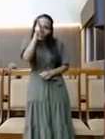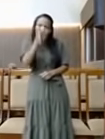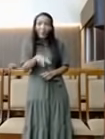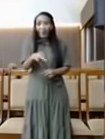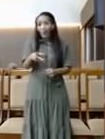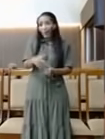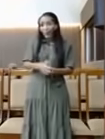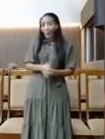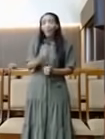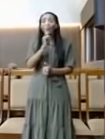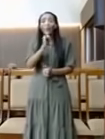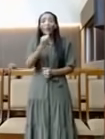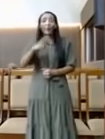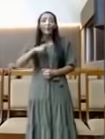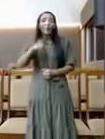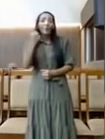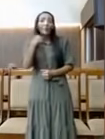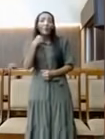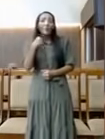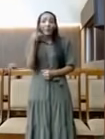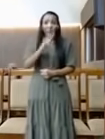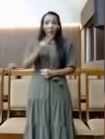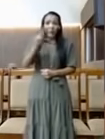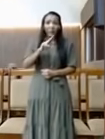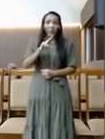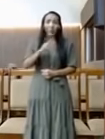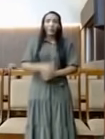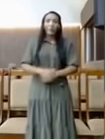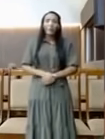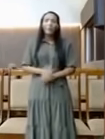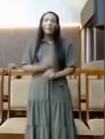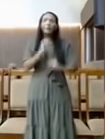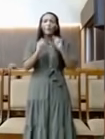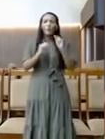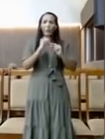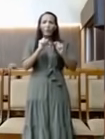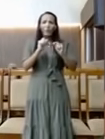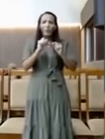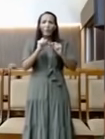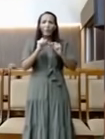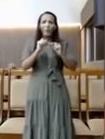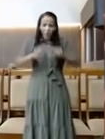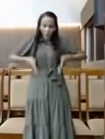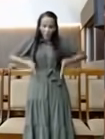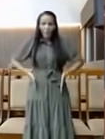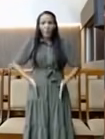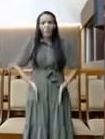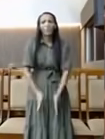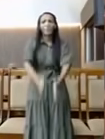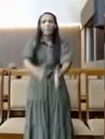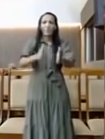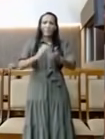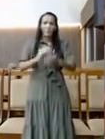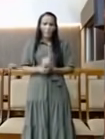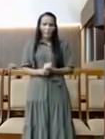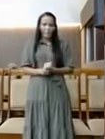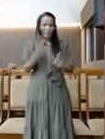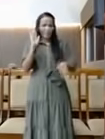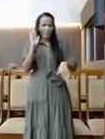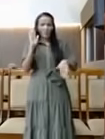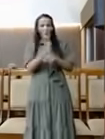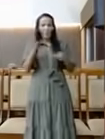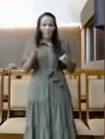eu não posso tirar a bota um essa é uma pergunta até lá embaixo tem mais ocasião aí pronto